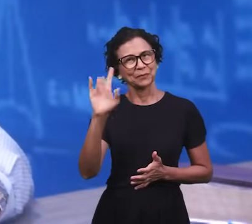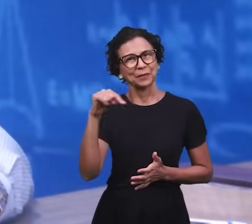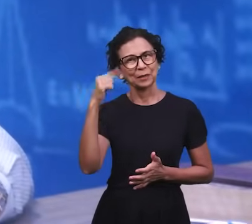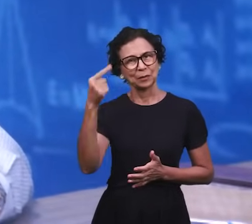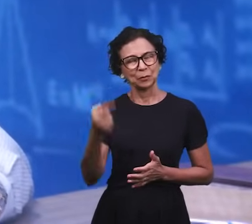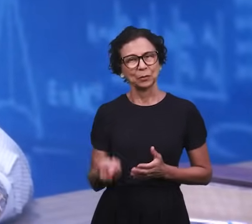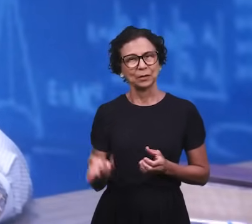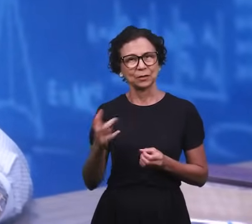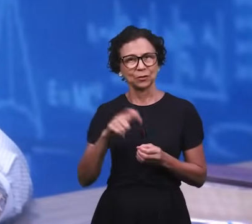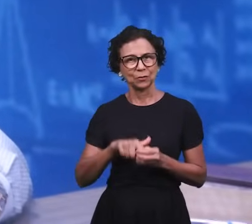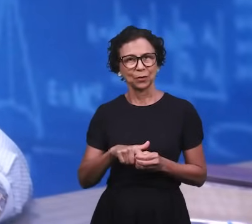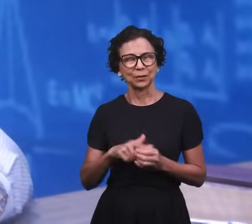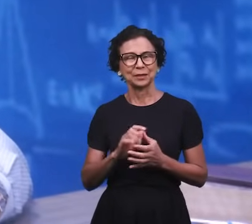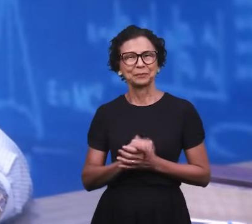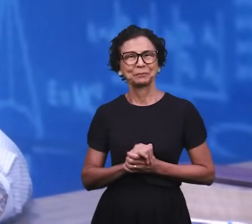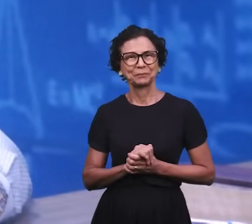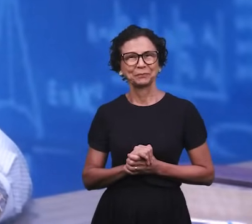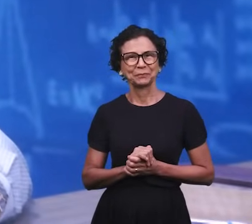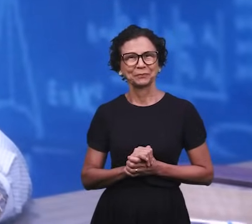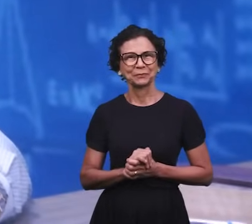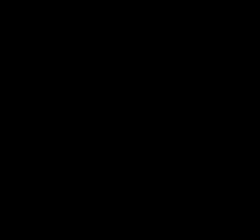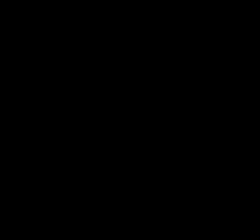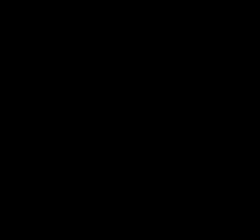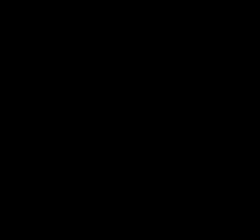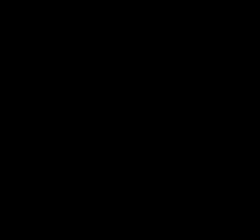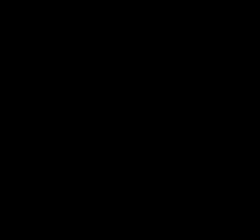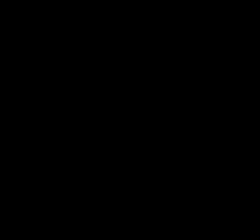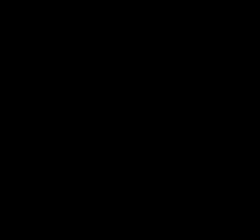Logo após a vinheta, programa Ciência e Fé.